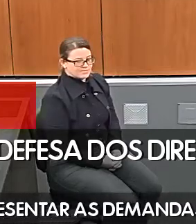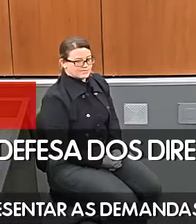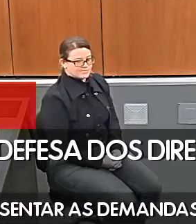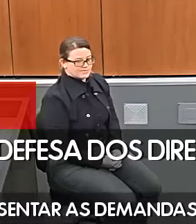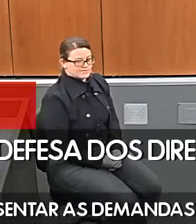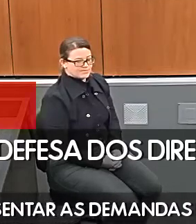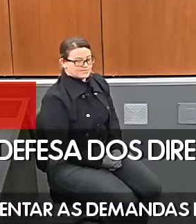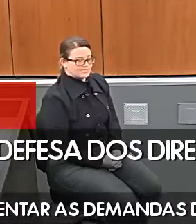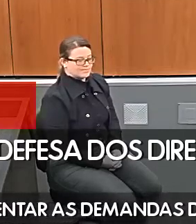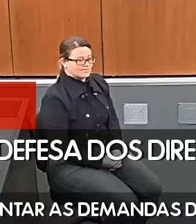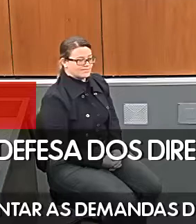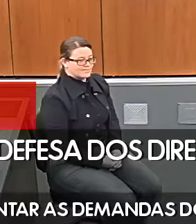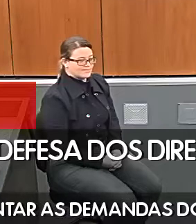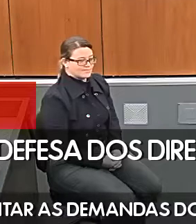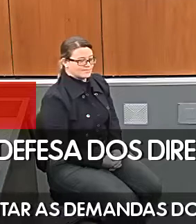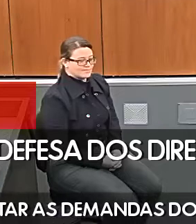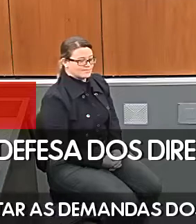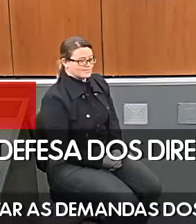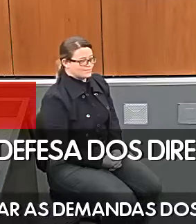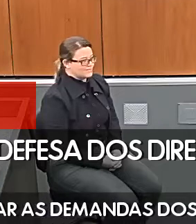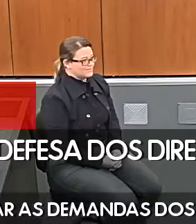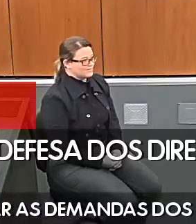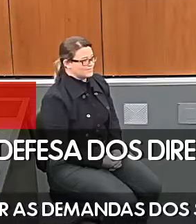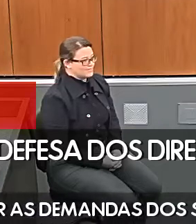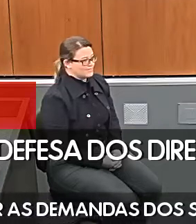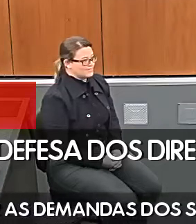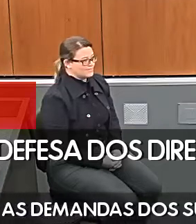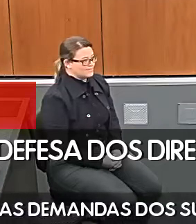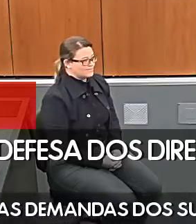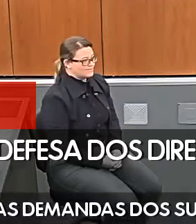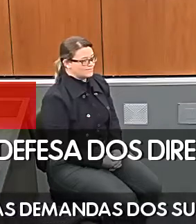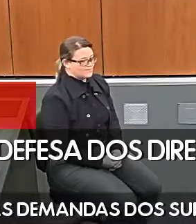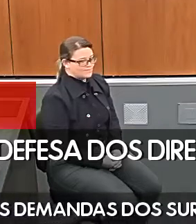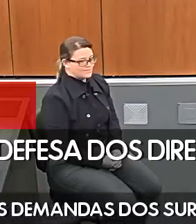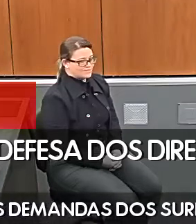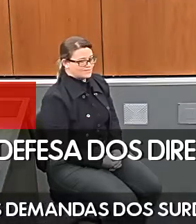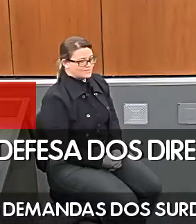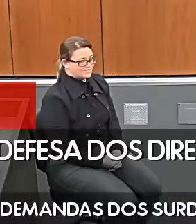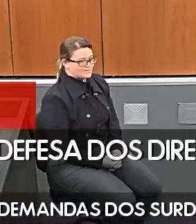A assessoria está passando aqui uma lei, a Lei